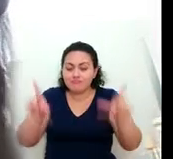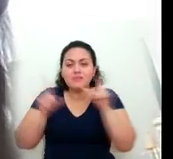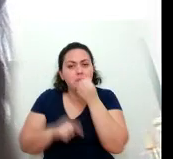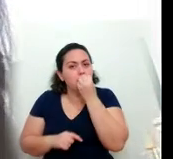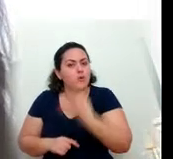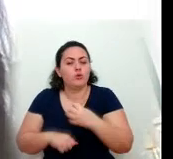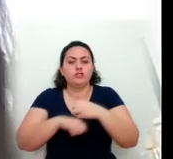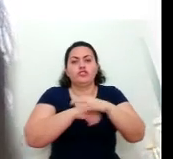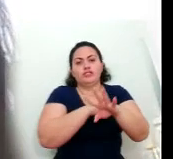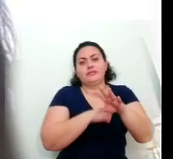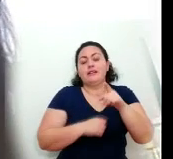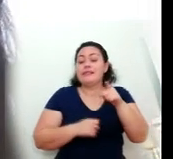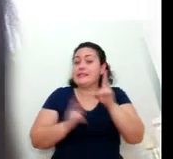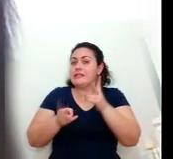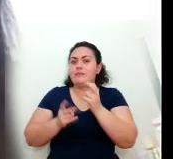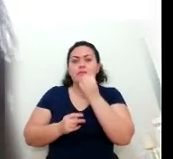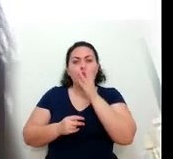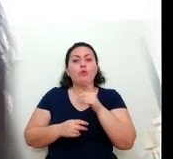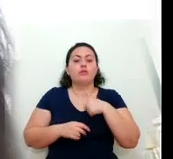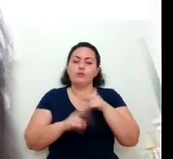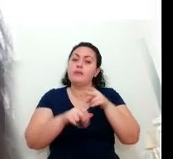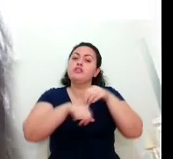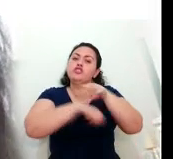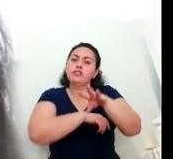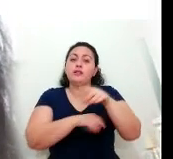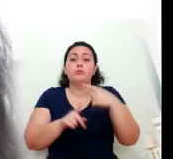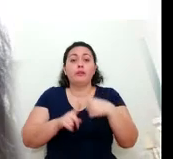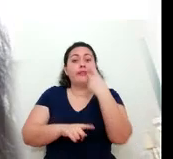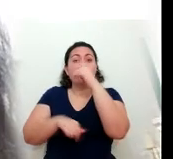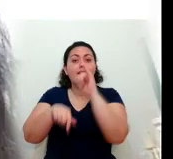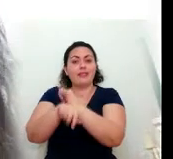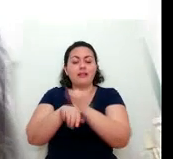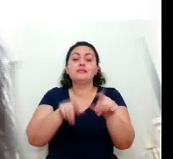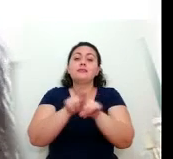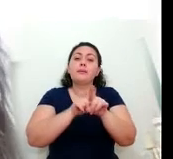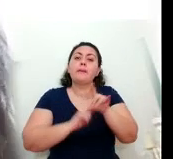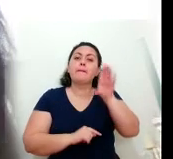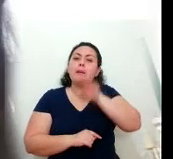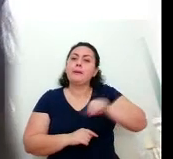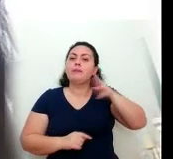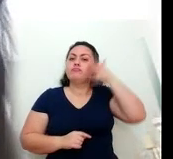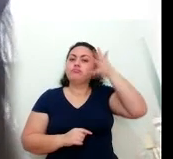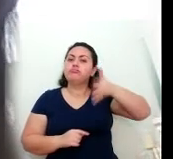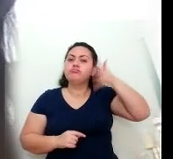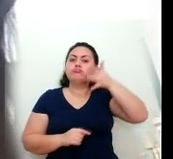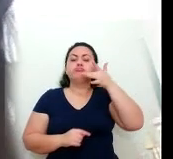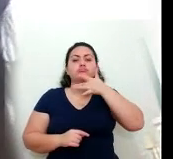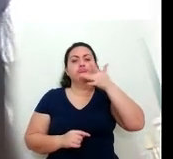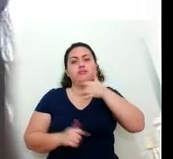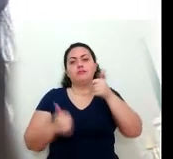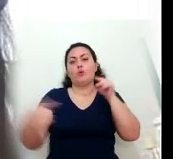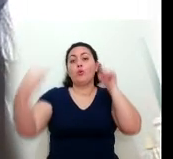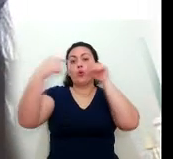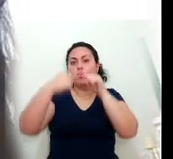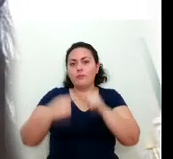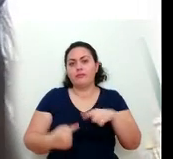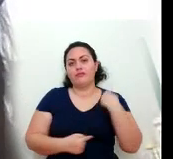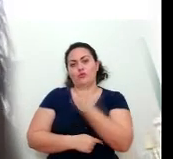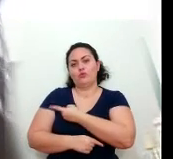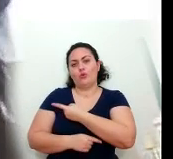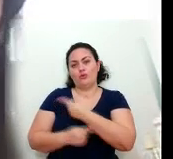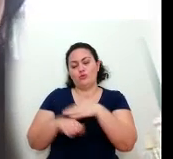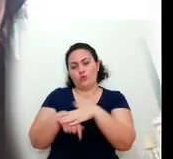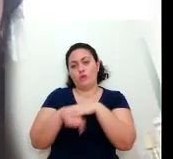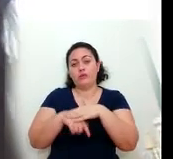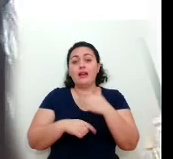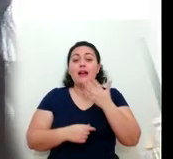tiverem interesse. Assim, eu sempre recomendo ela, que eu acho super adequada, tanto tecnicamente quanto a própria fala dela, né? Que eu acho que vai bem na linha do que a gente